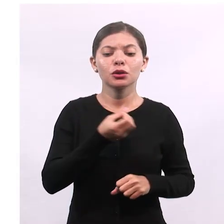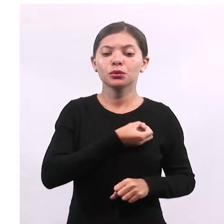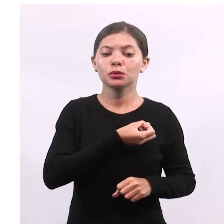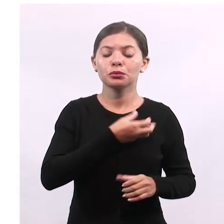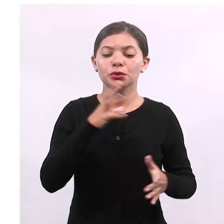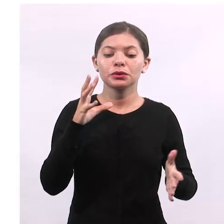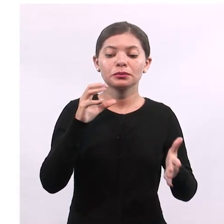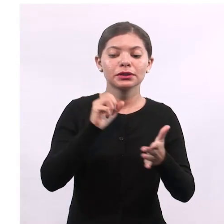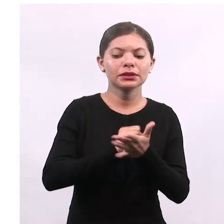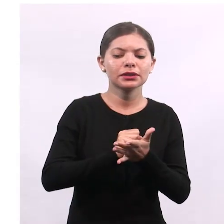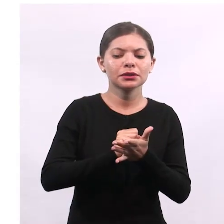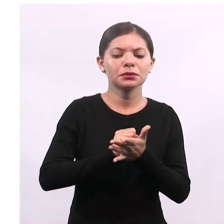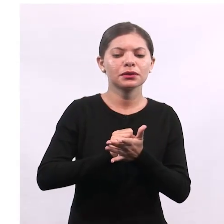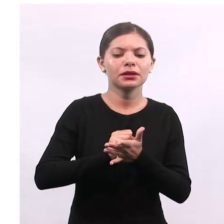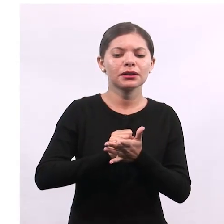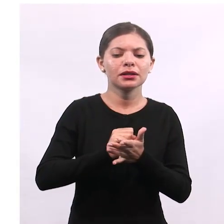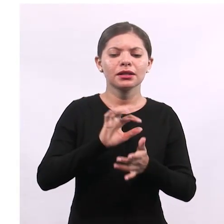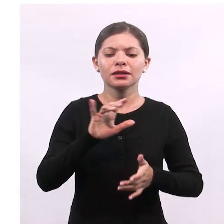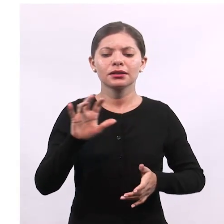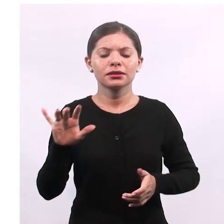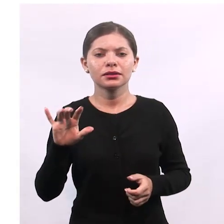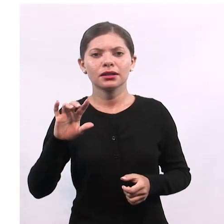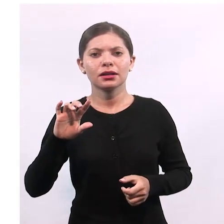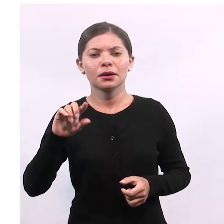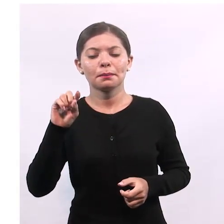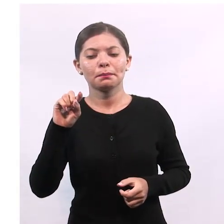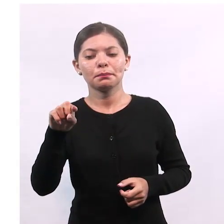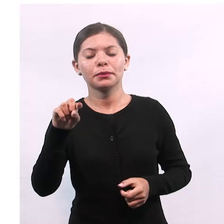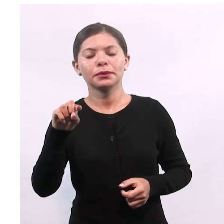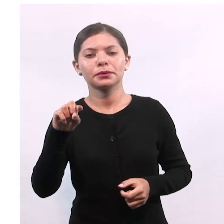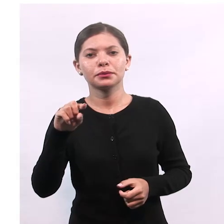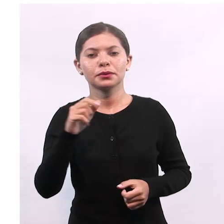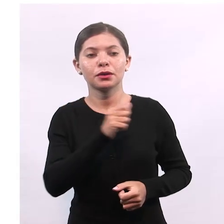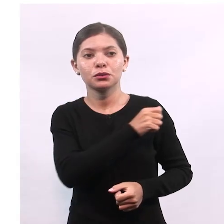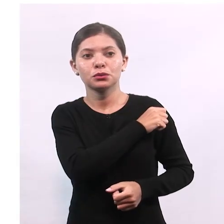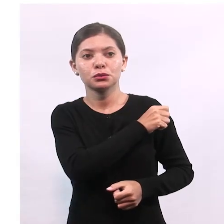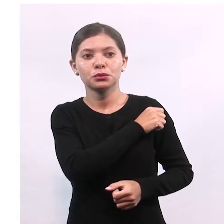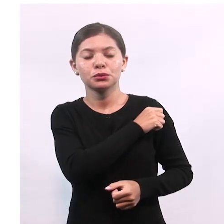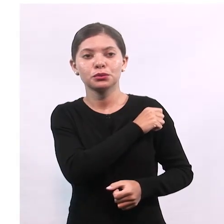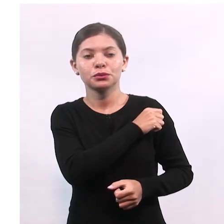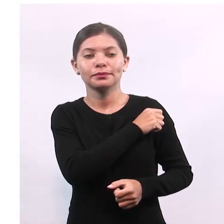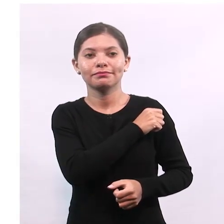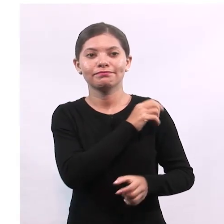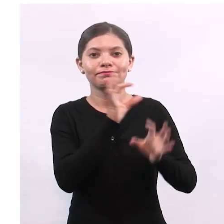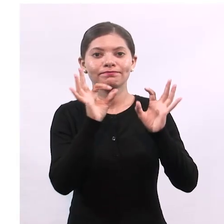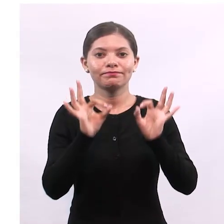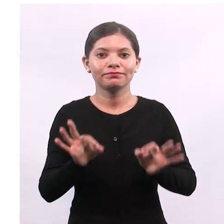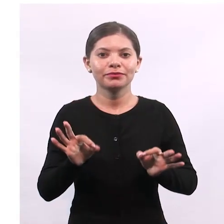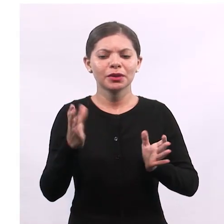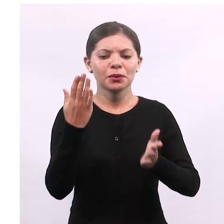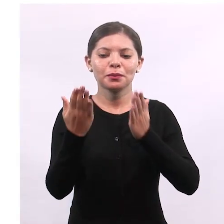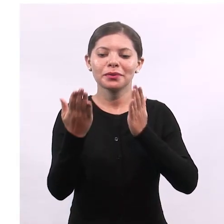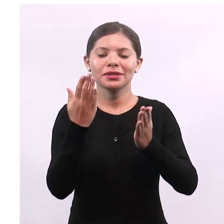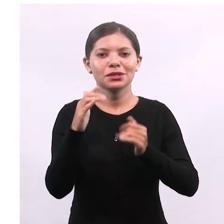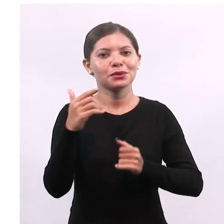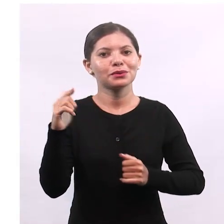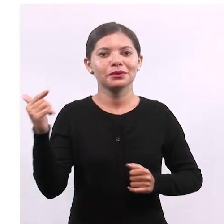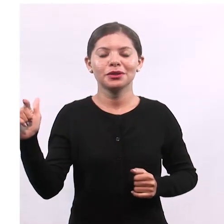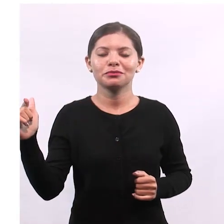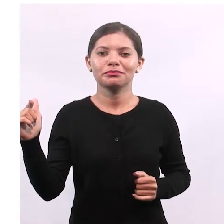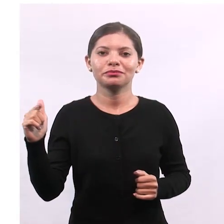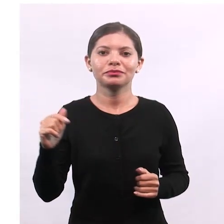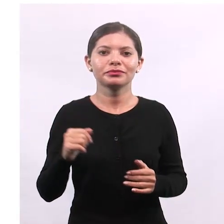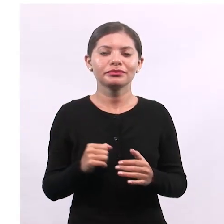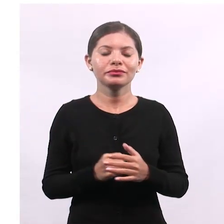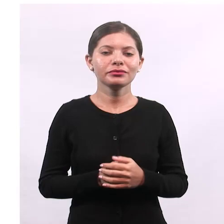alunos é um dado absoluto não tô comparando com ninguém ah a taxa de evasão